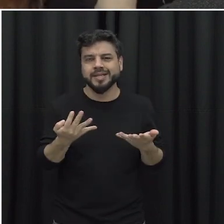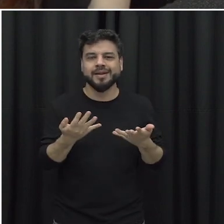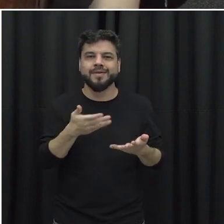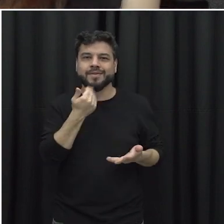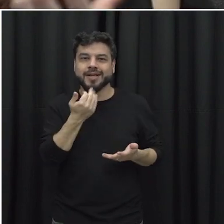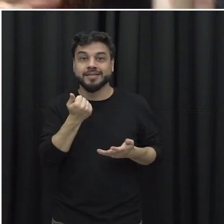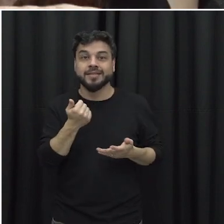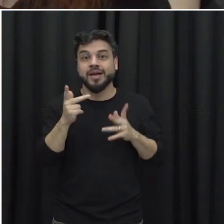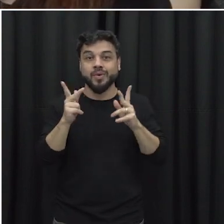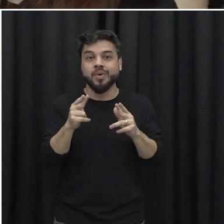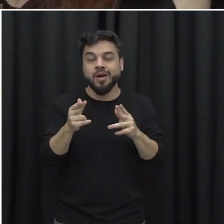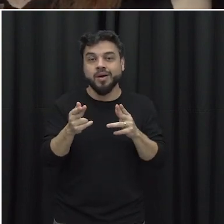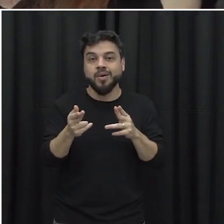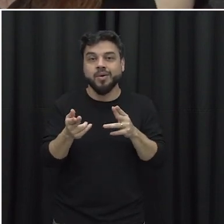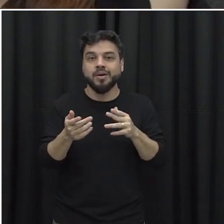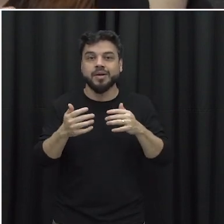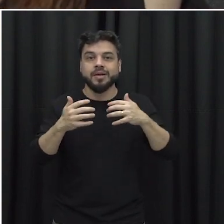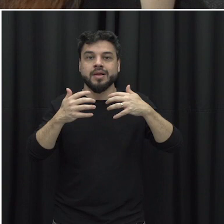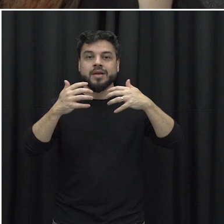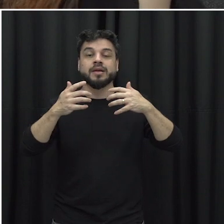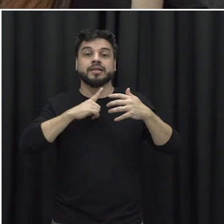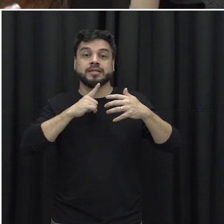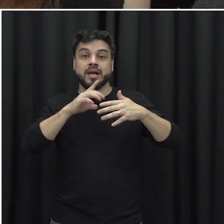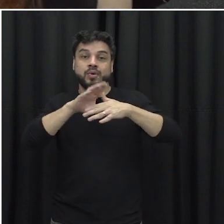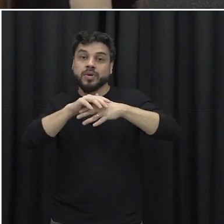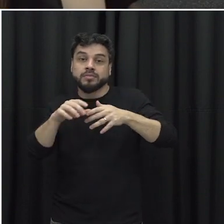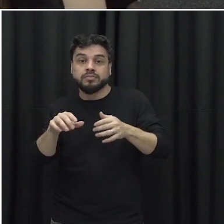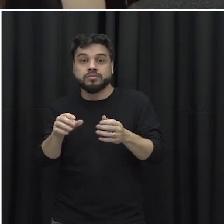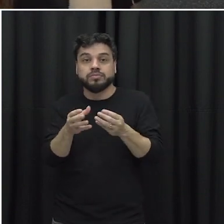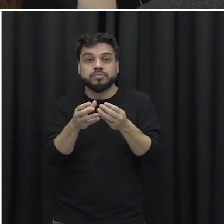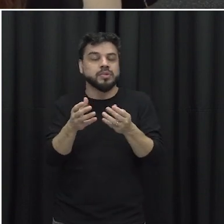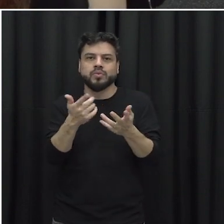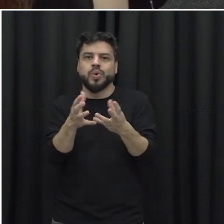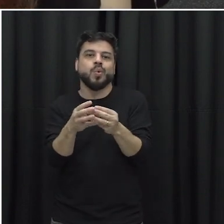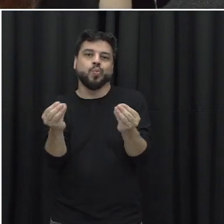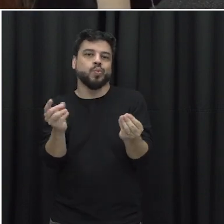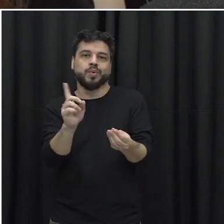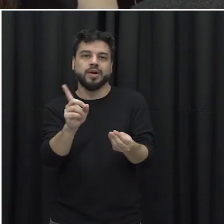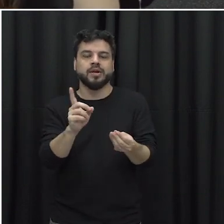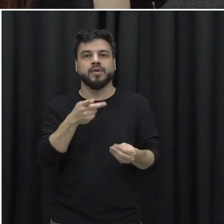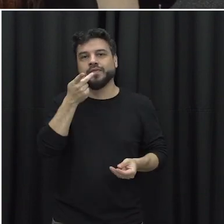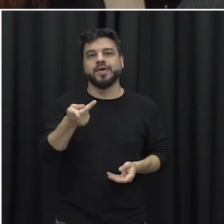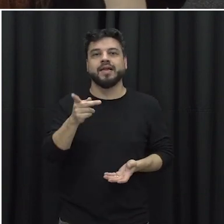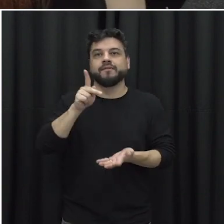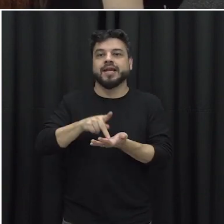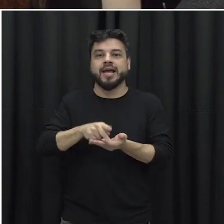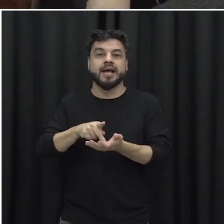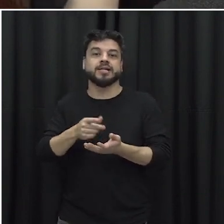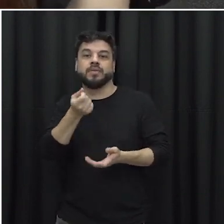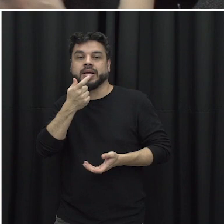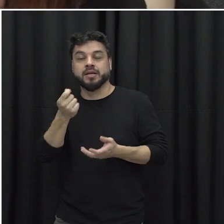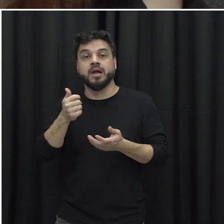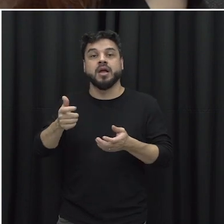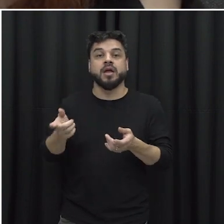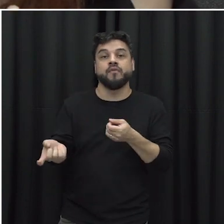fácil, como se ele tivesse regredido nos estágios da doença, né? O que não acontece, a gente não pode falar, né, de nenhum medicamento que faça o